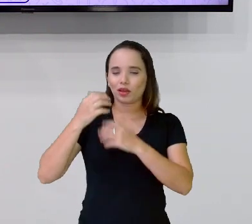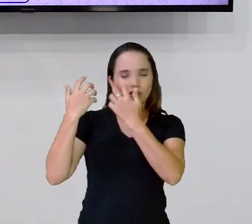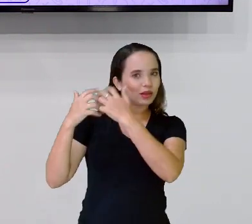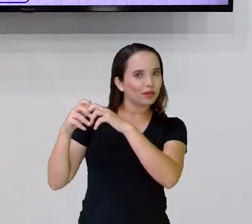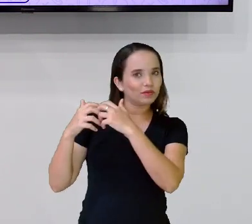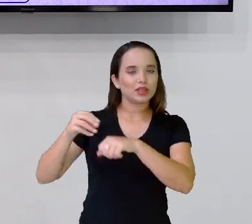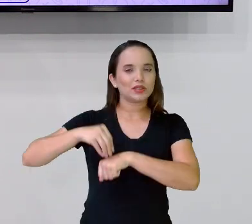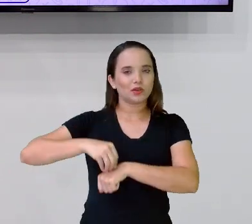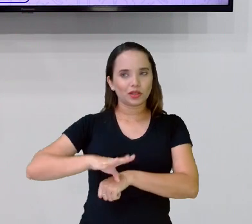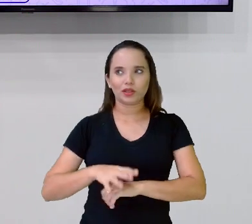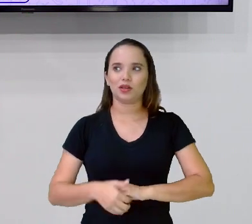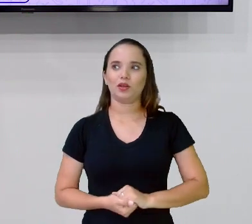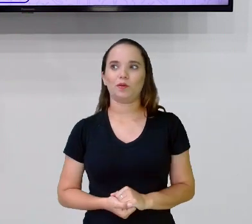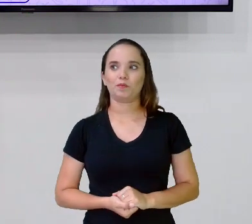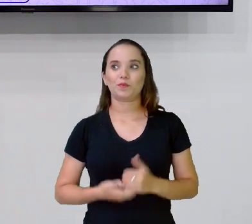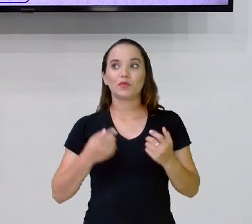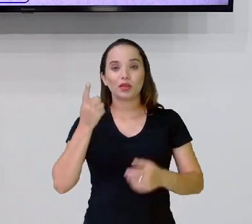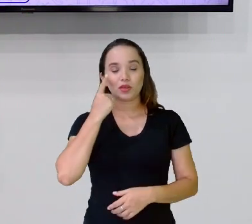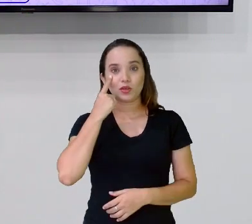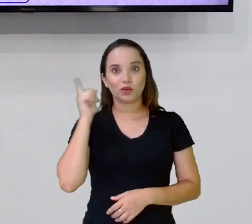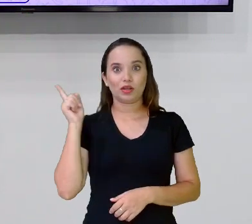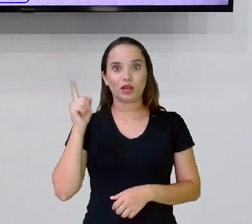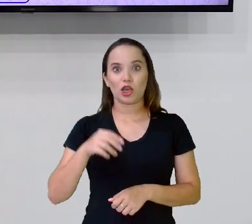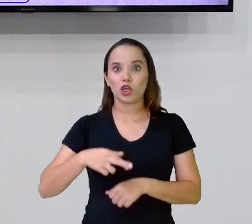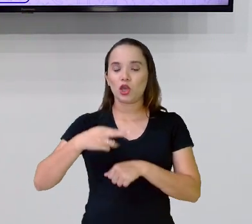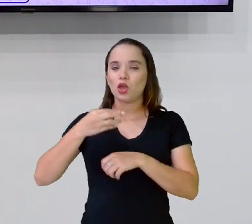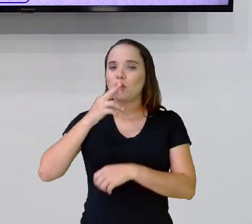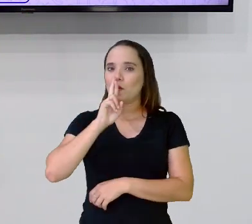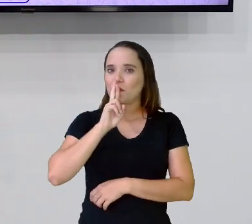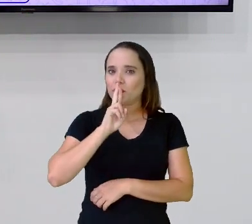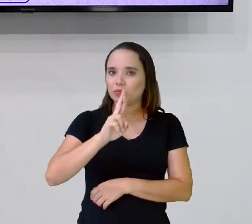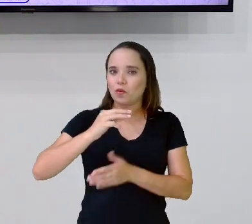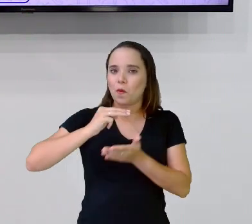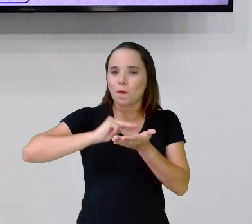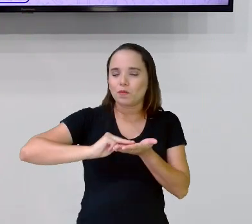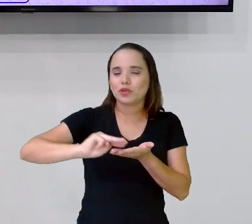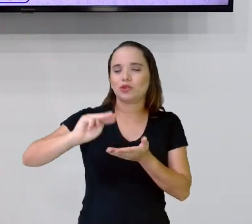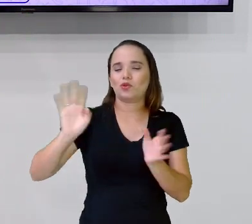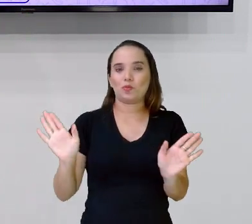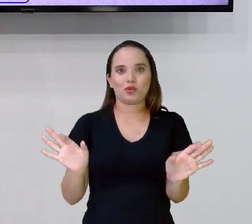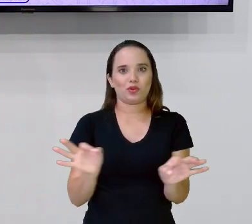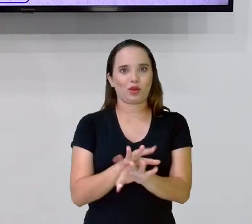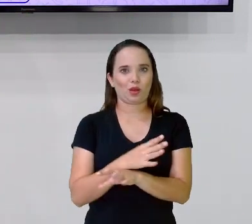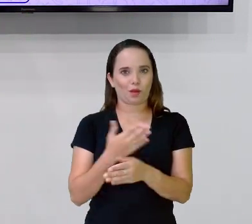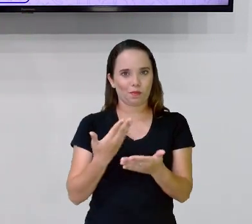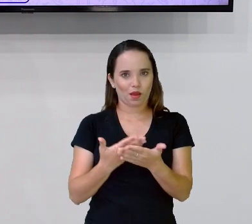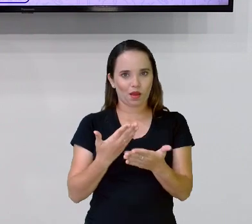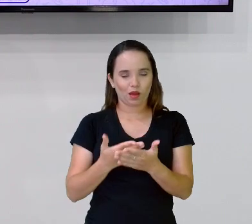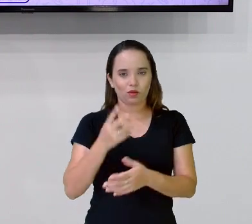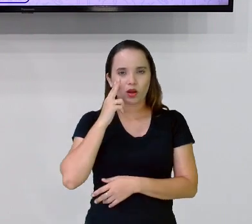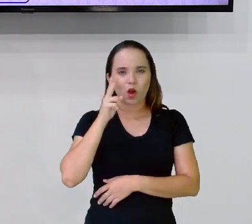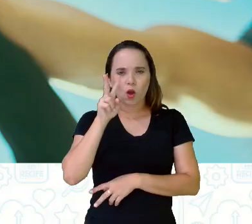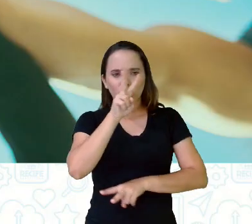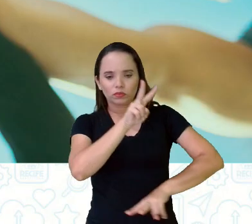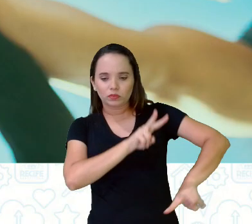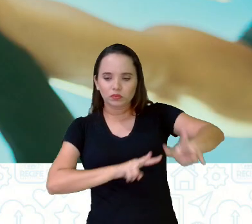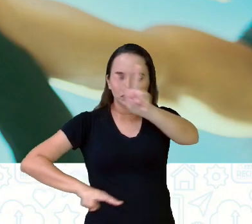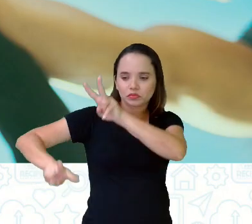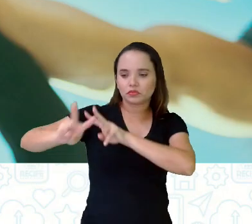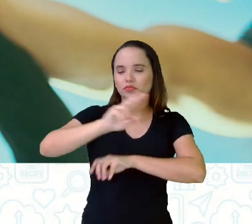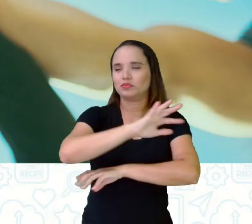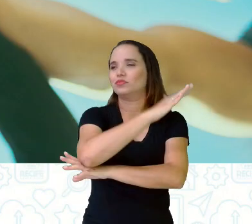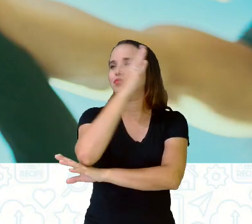reflexão e olha só o recado que vai ficar aqui para a gente finalizar essa aula. Olha ao seu redor, a